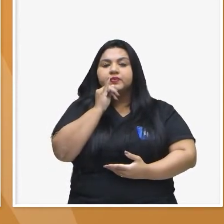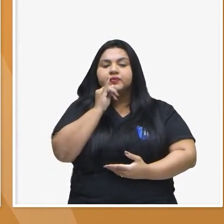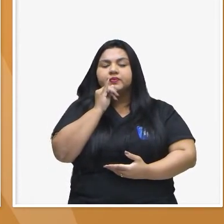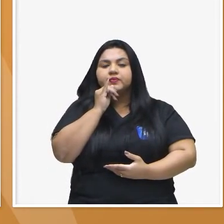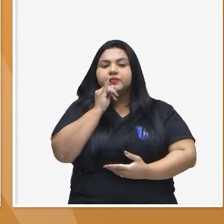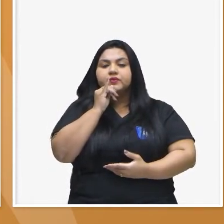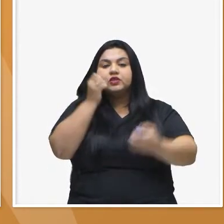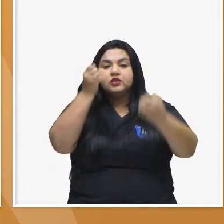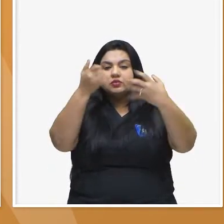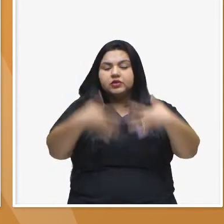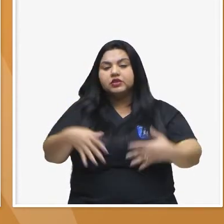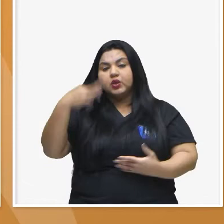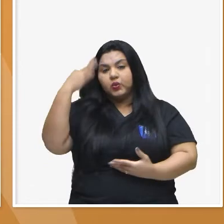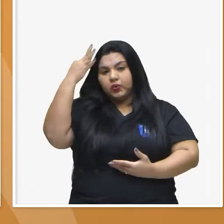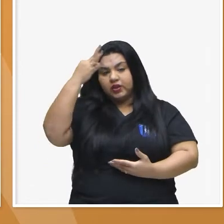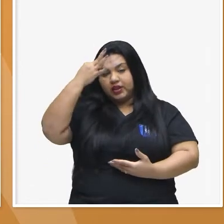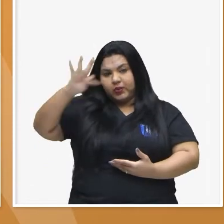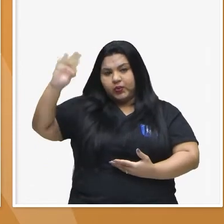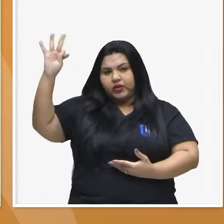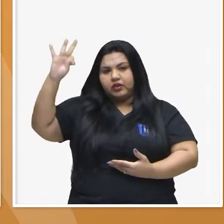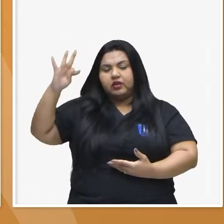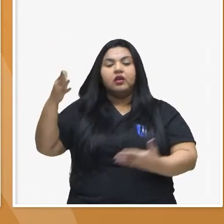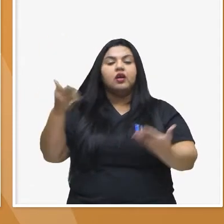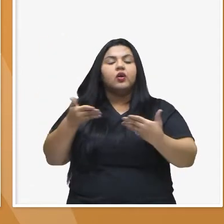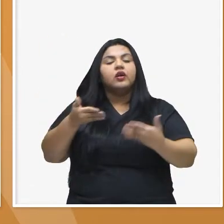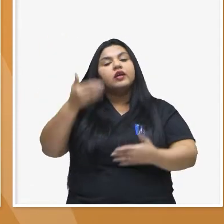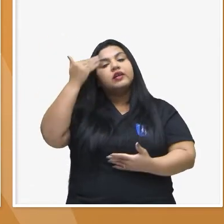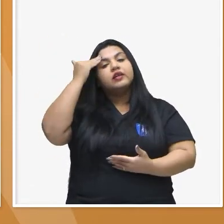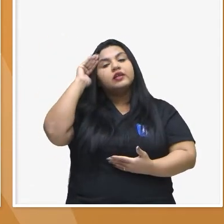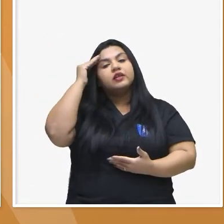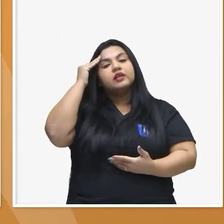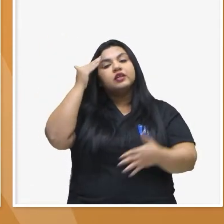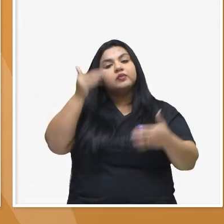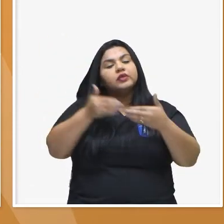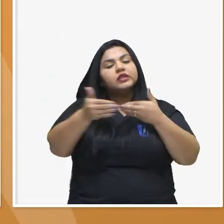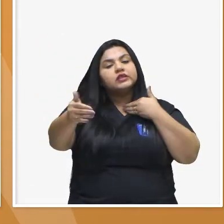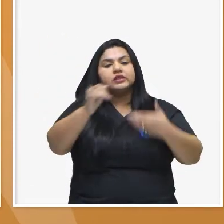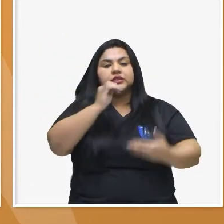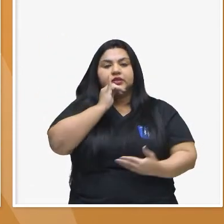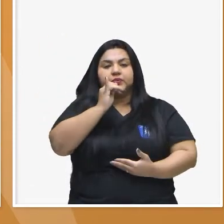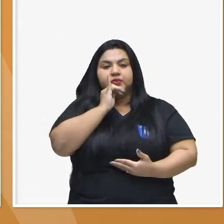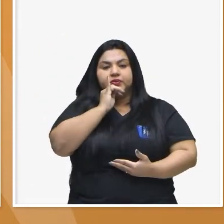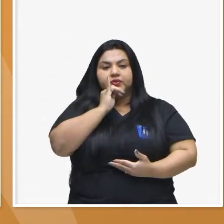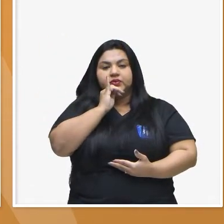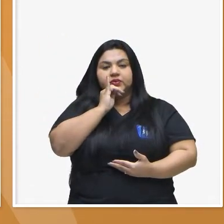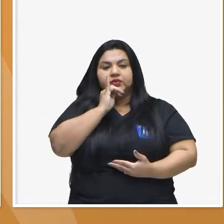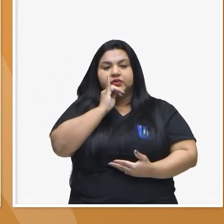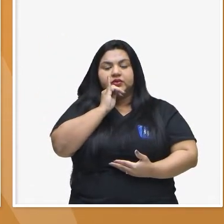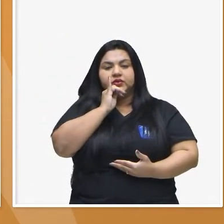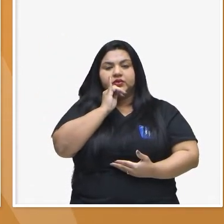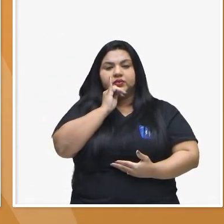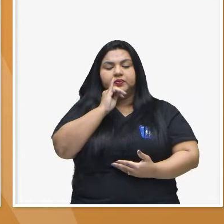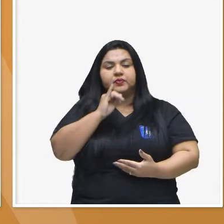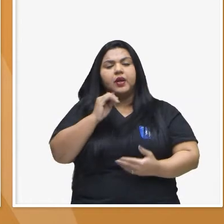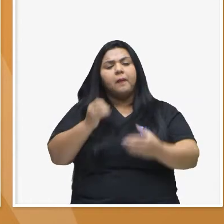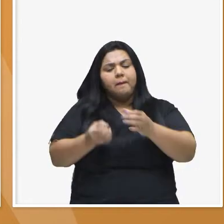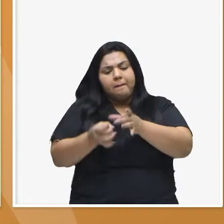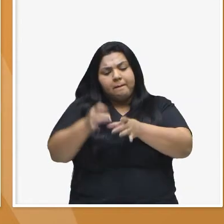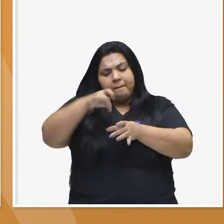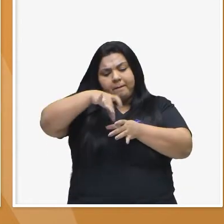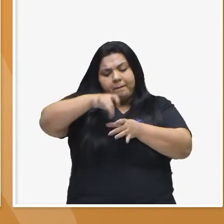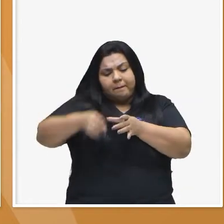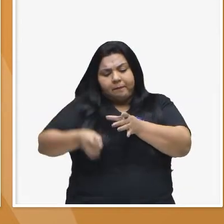explicação teórica, né? Vamos agora entender a partir de um exemplo, né? o exemplo da plantinha, né?